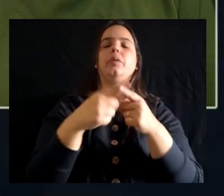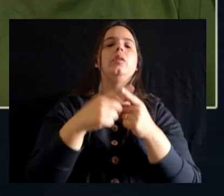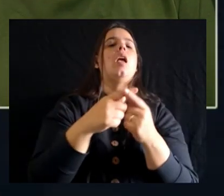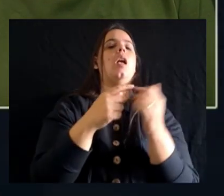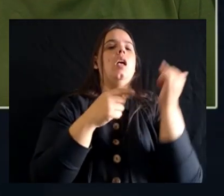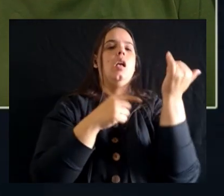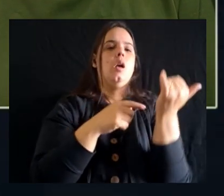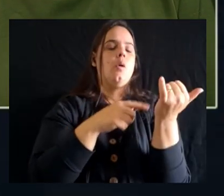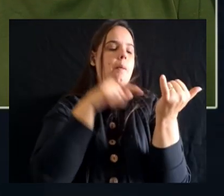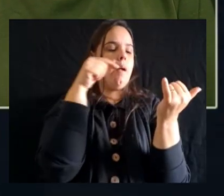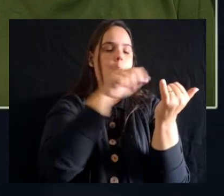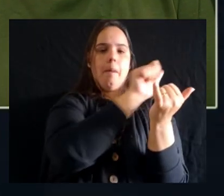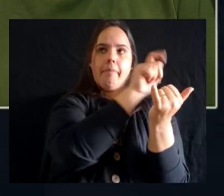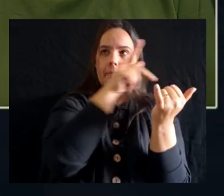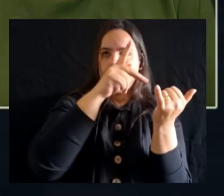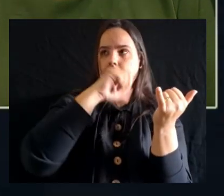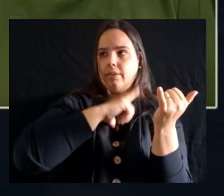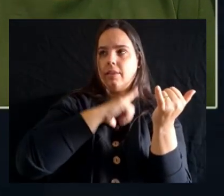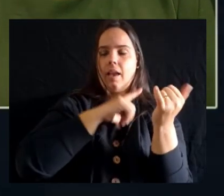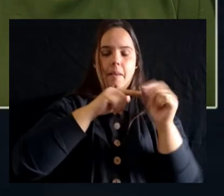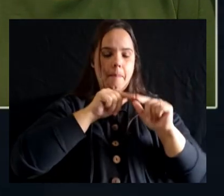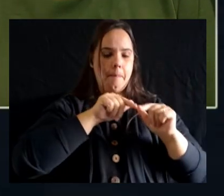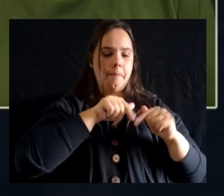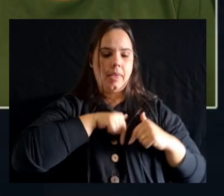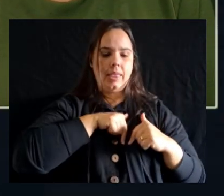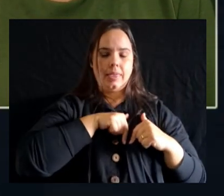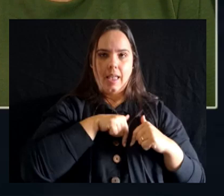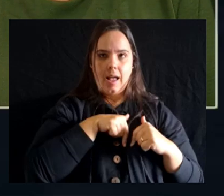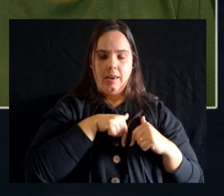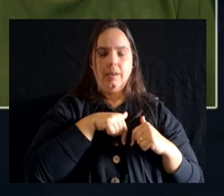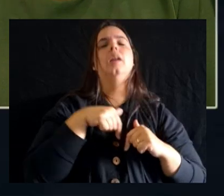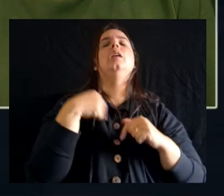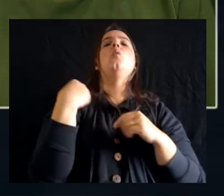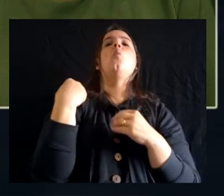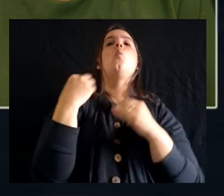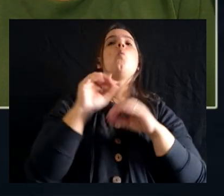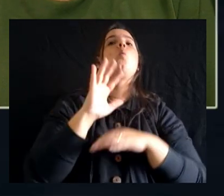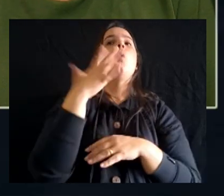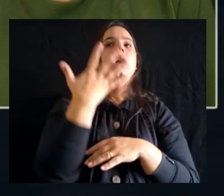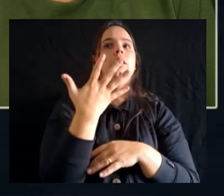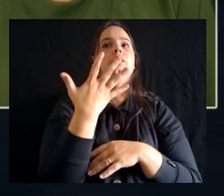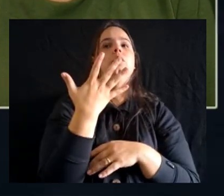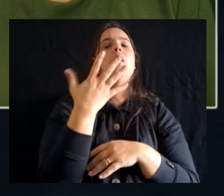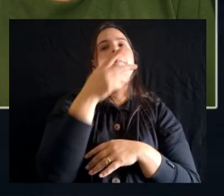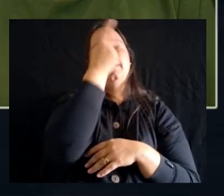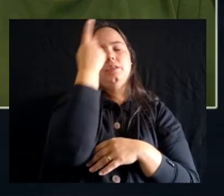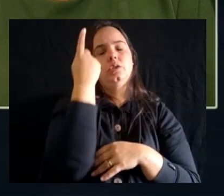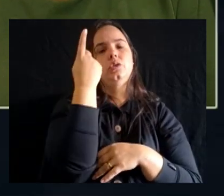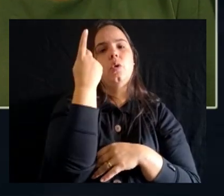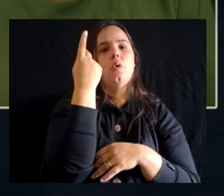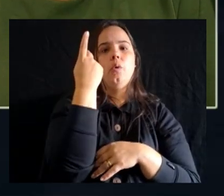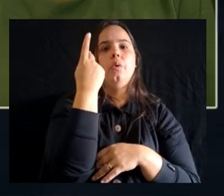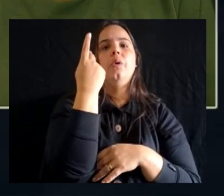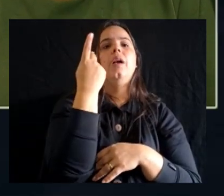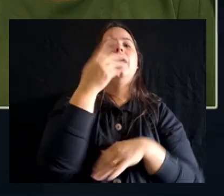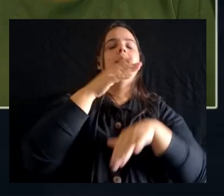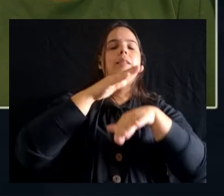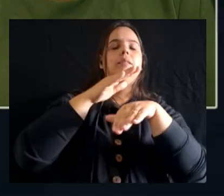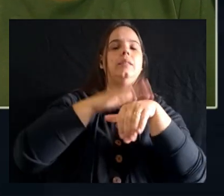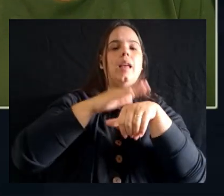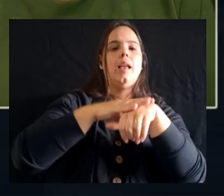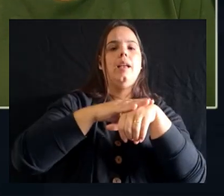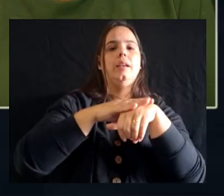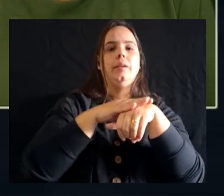o usuário não sai da dieta e cortam os pontos se ele come doce. Olha isso, né? Tratar a